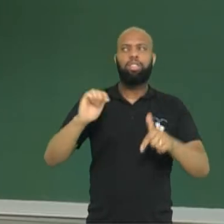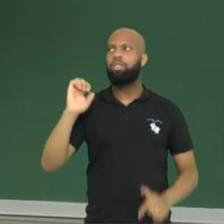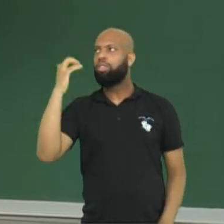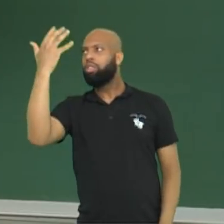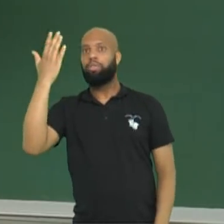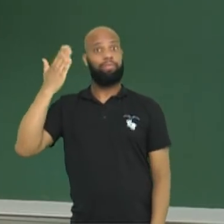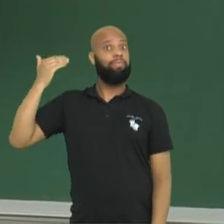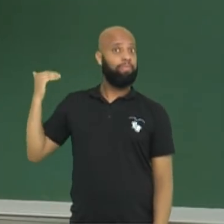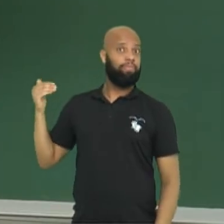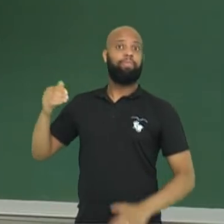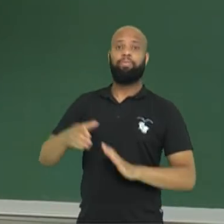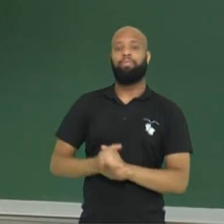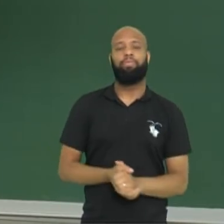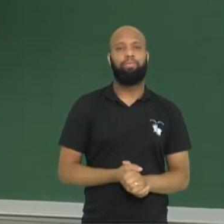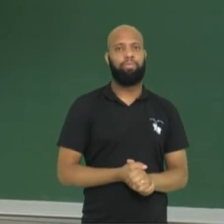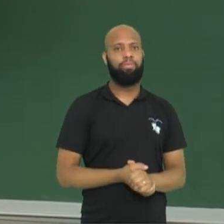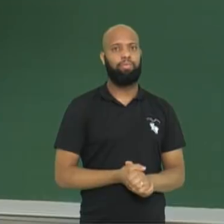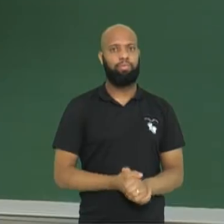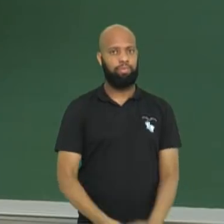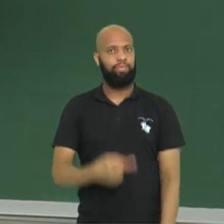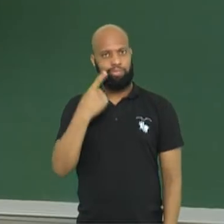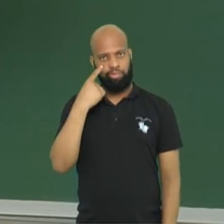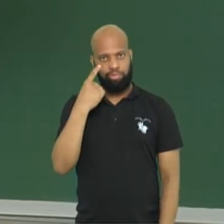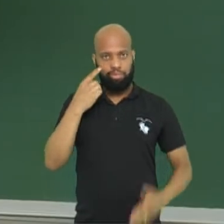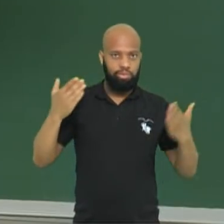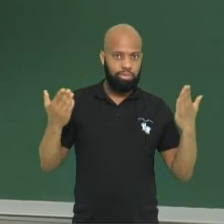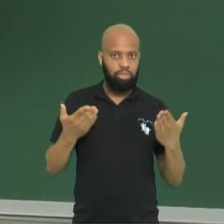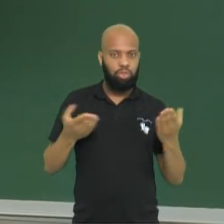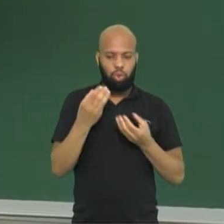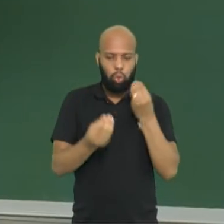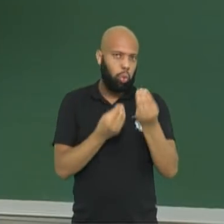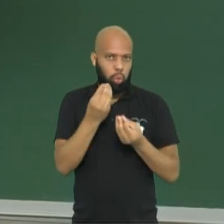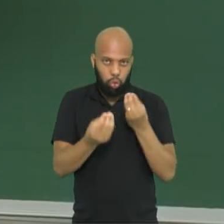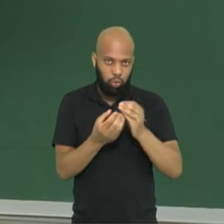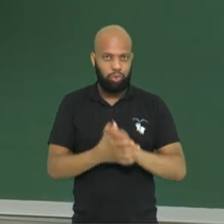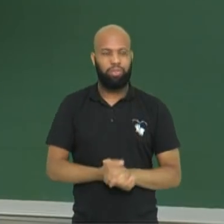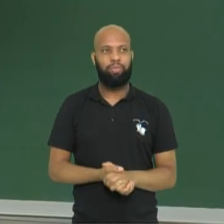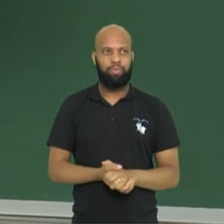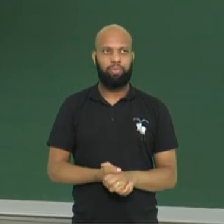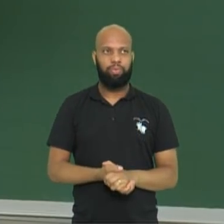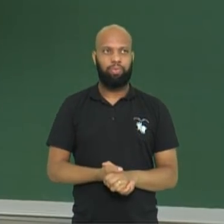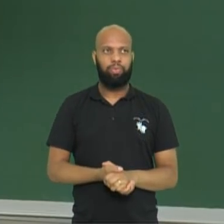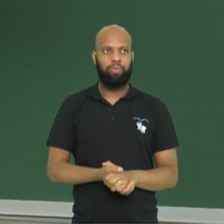no passado? Vejamos então como poderia ter ficado.